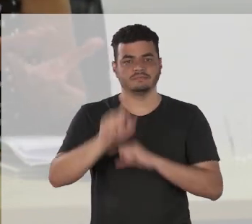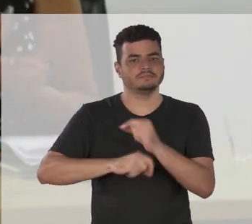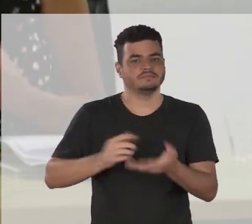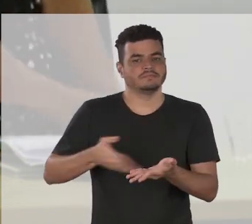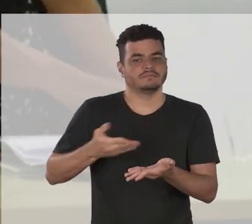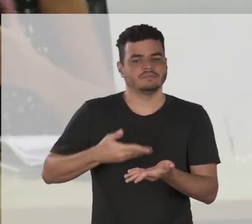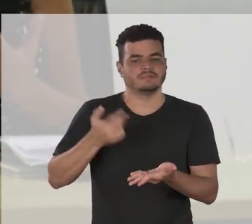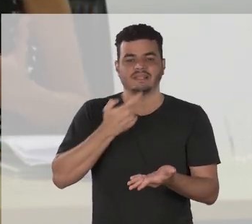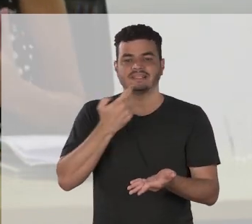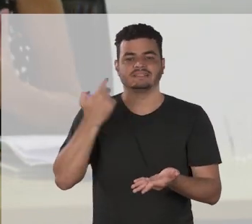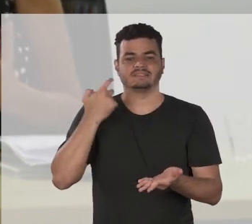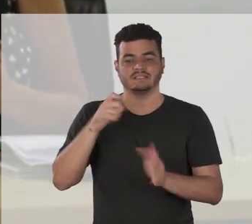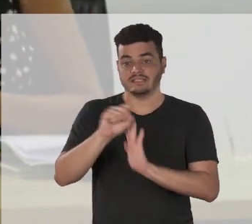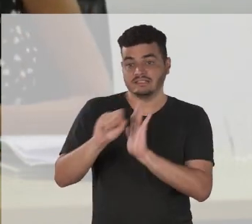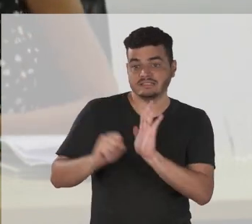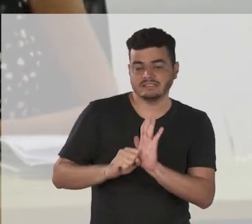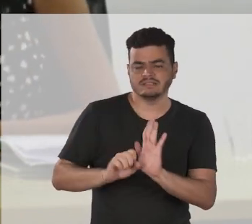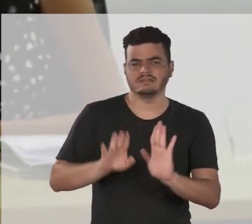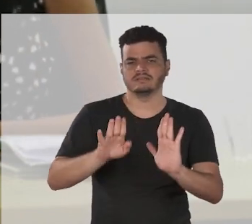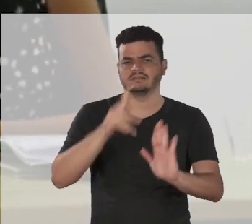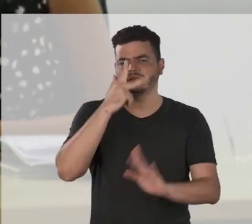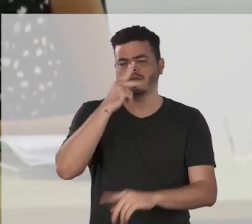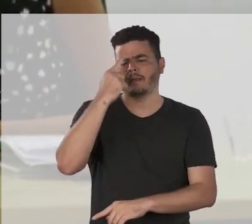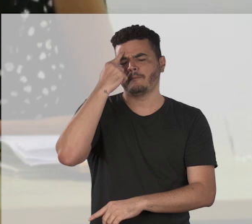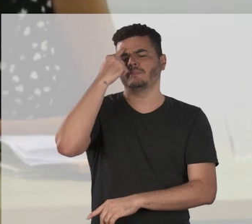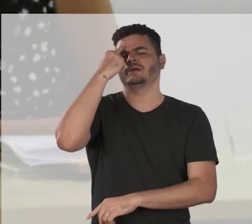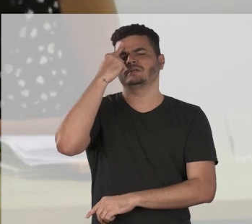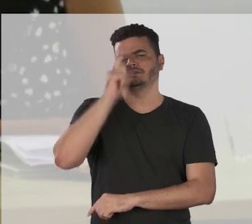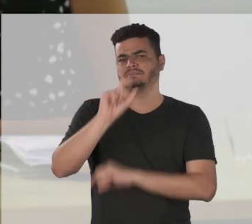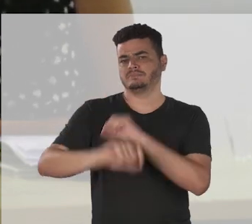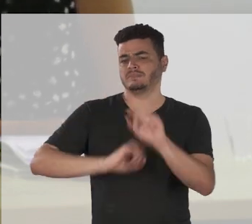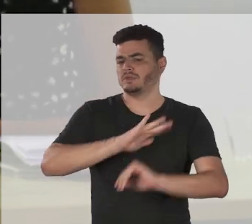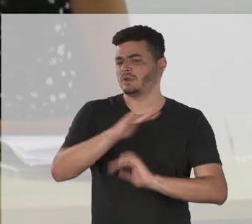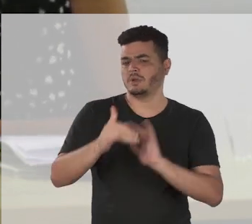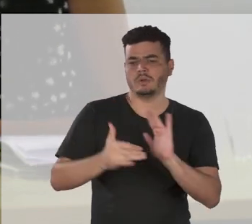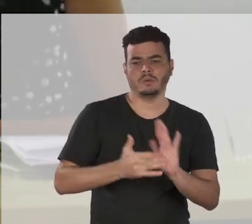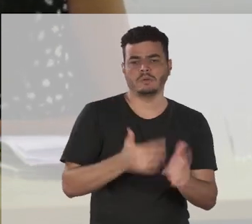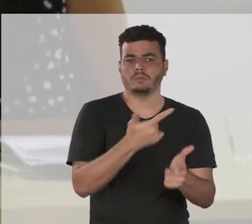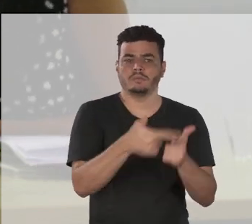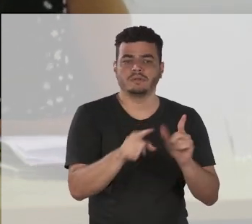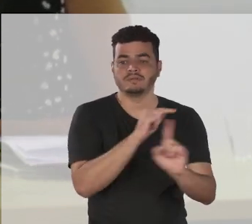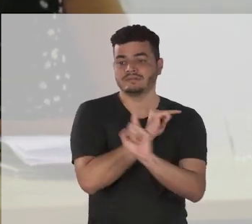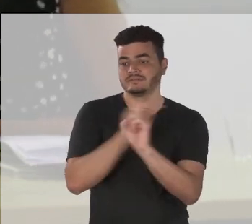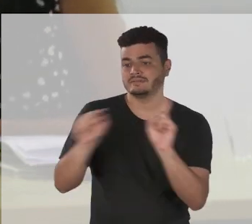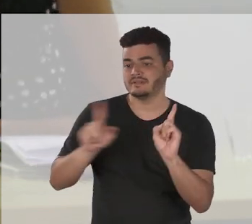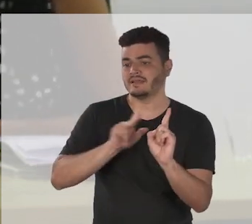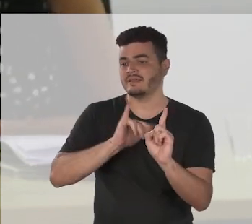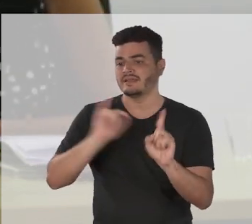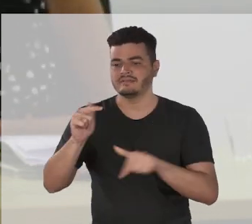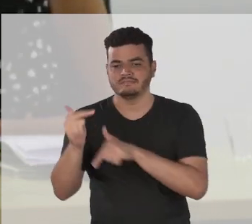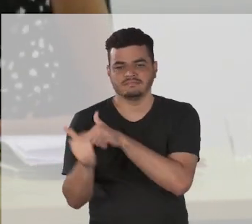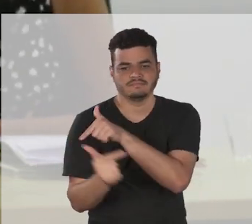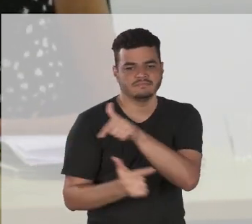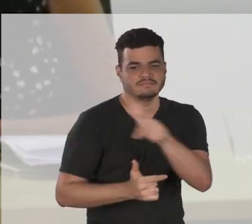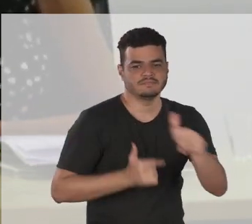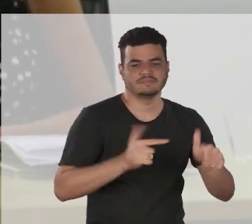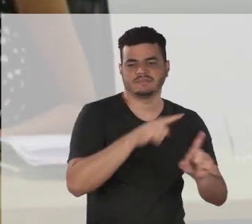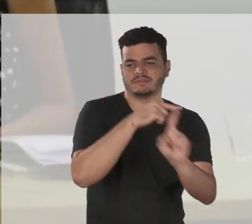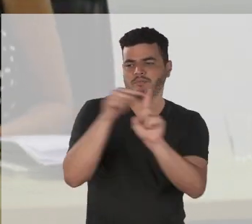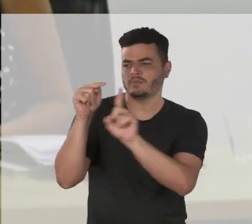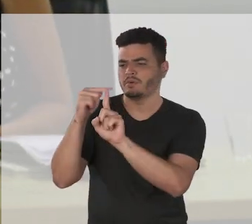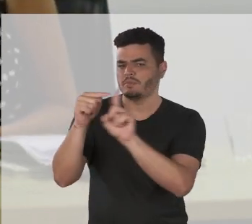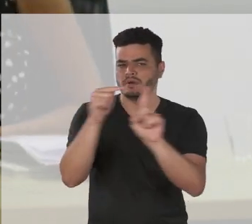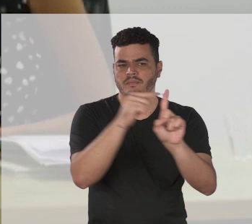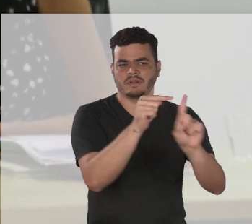ou seja, desse século recente, imagine então como eram todas essas questões de censura vão operando e também com o